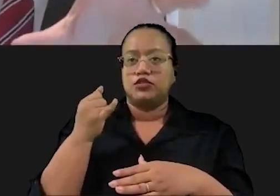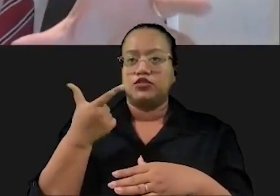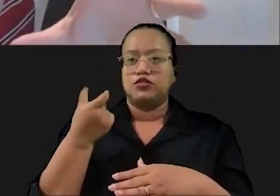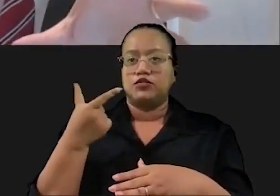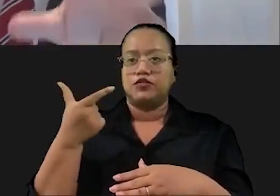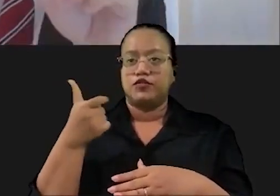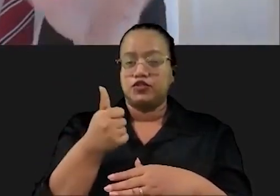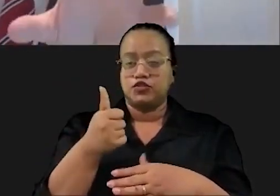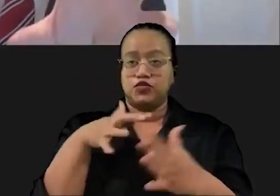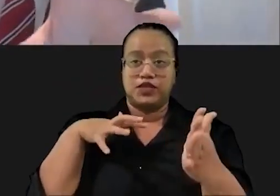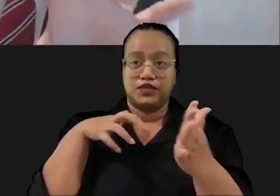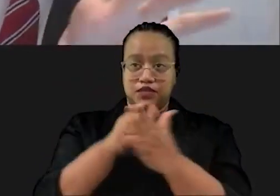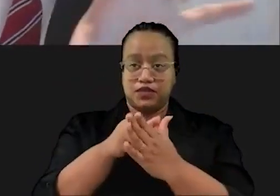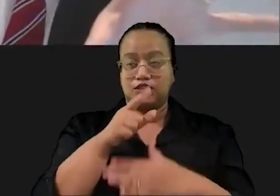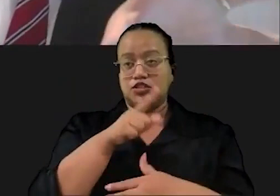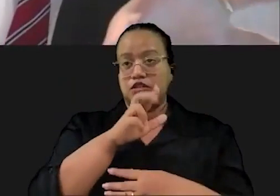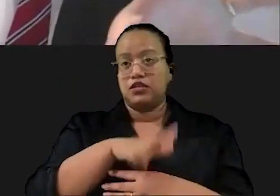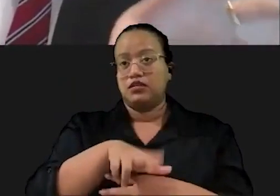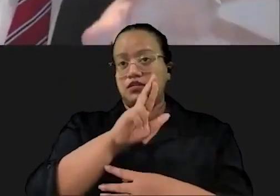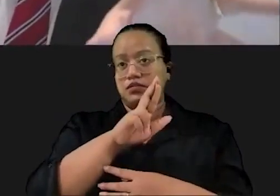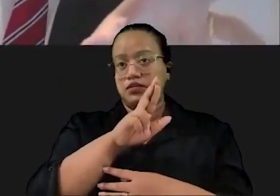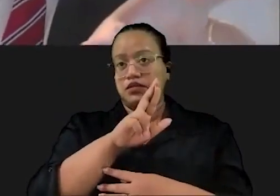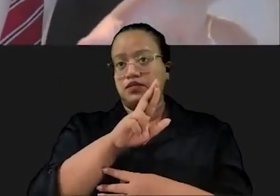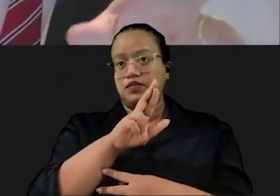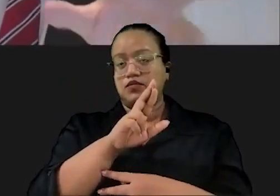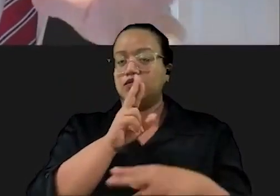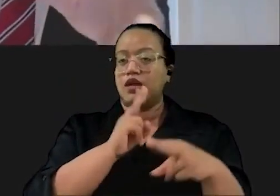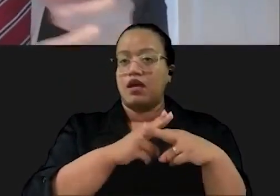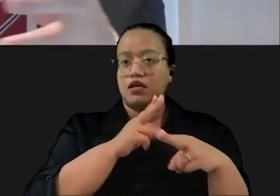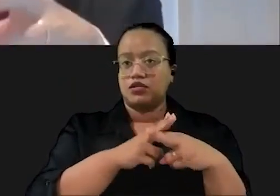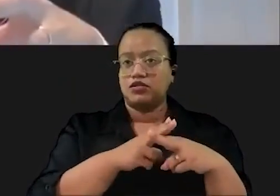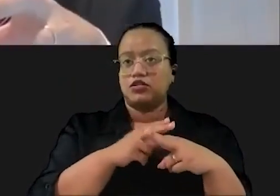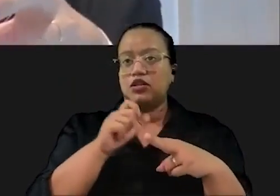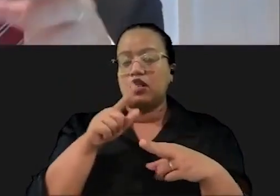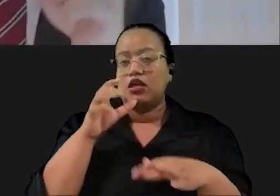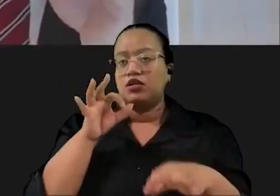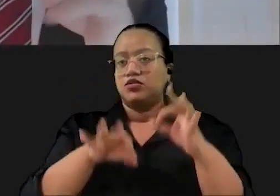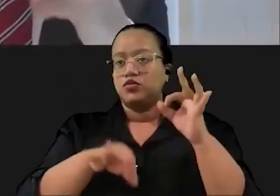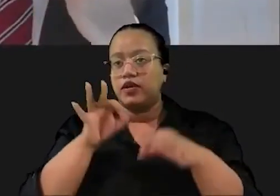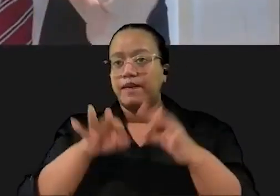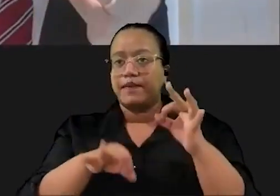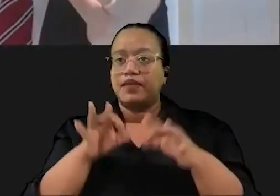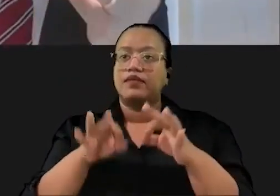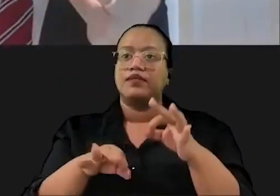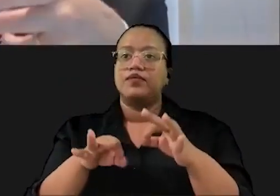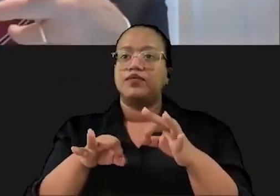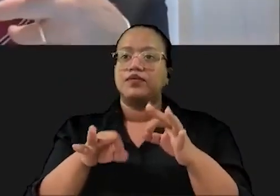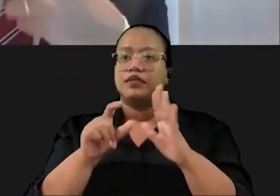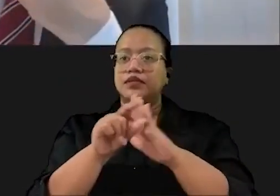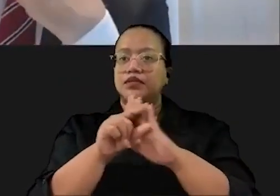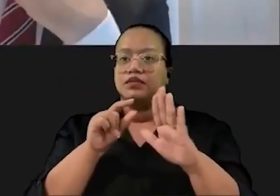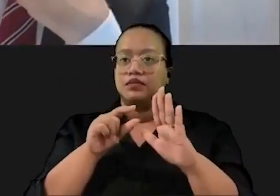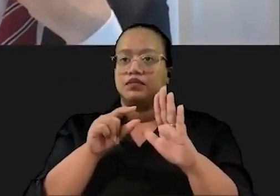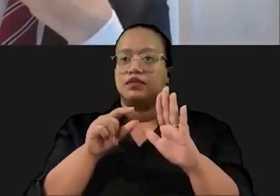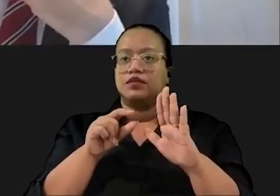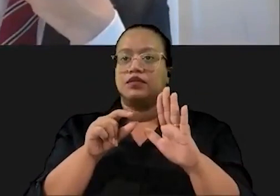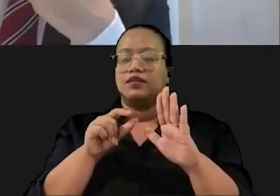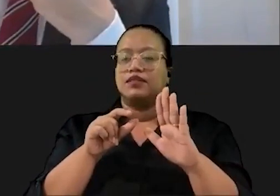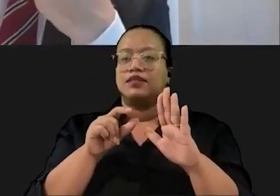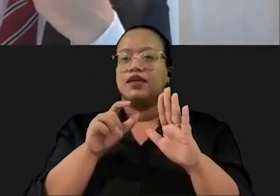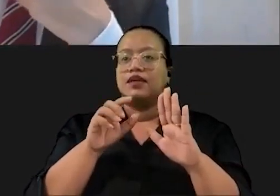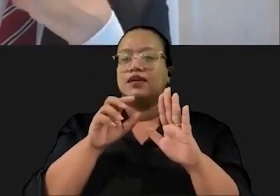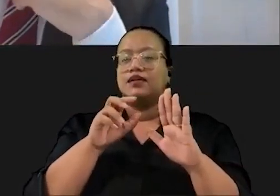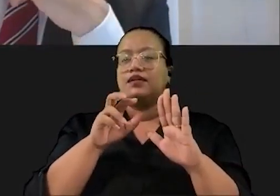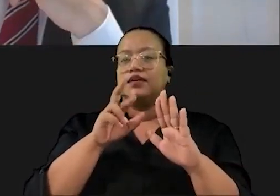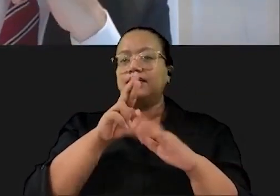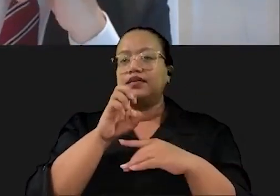para julgamento desses processos, migrasse da Justiça Estadual para a Justiça Federal, mais precisamente, tendo em vista o valor teto de